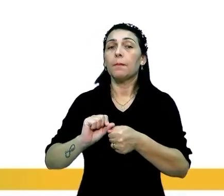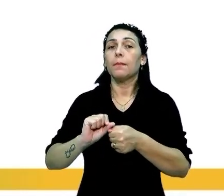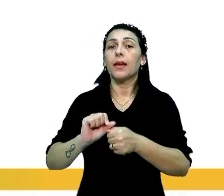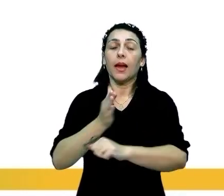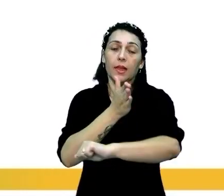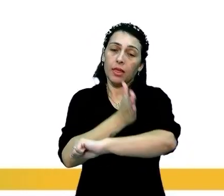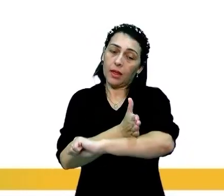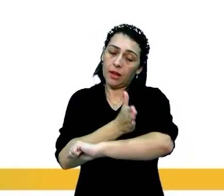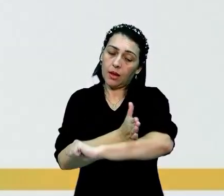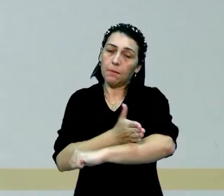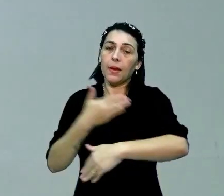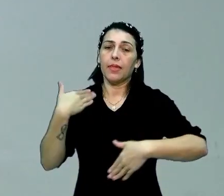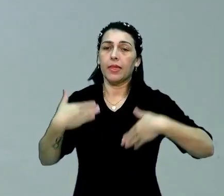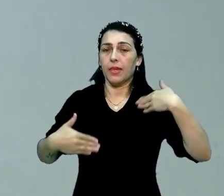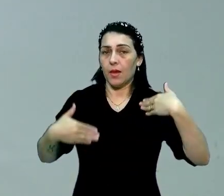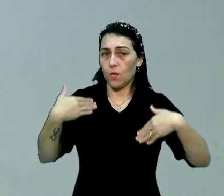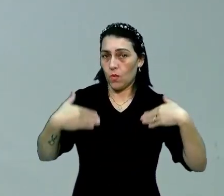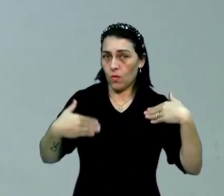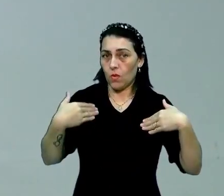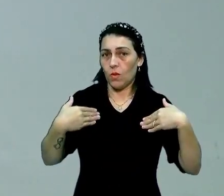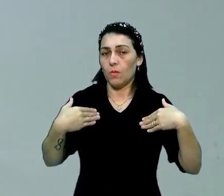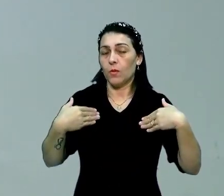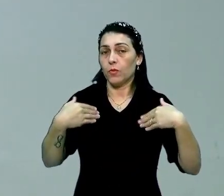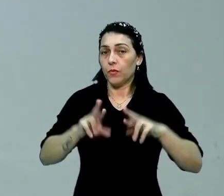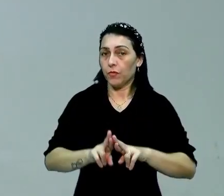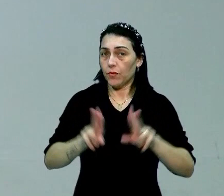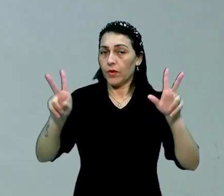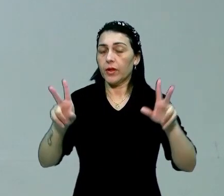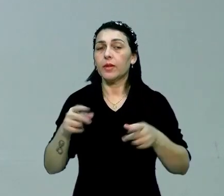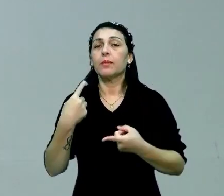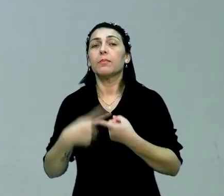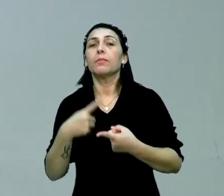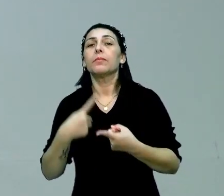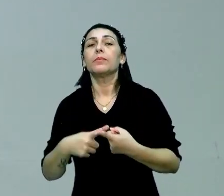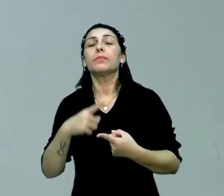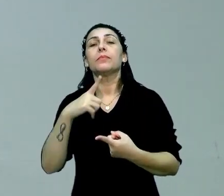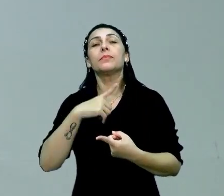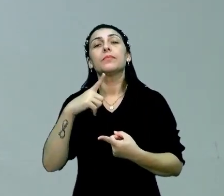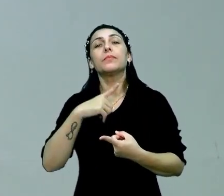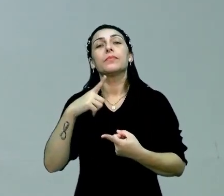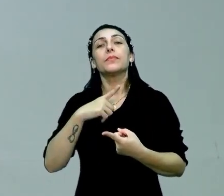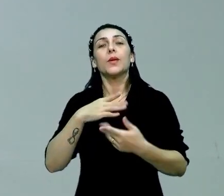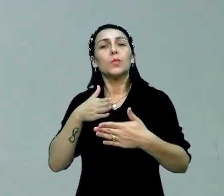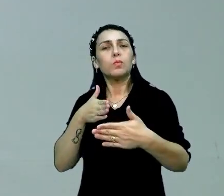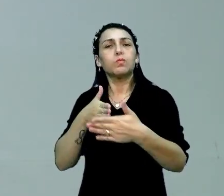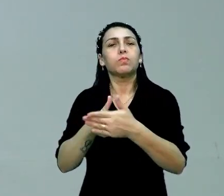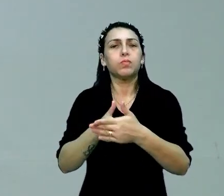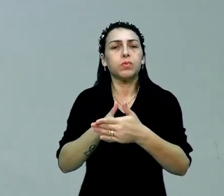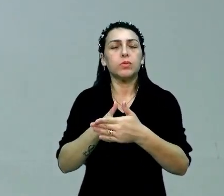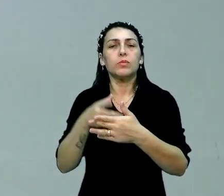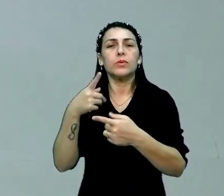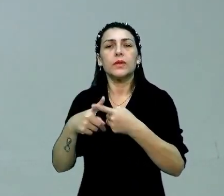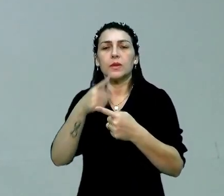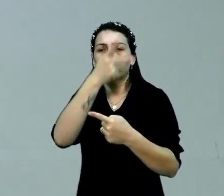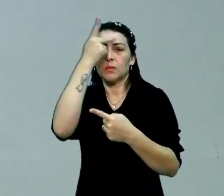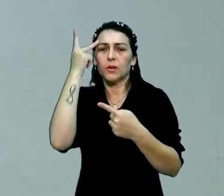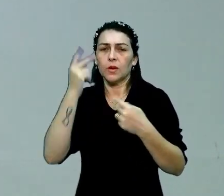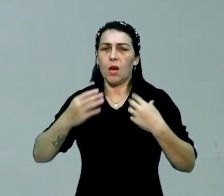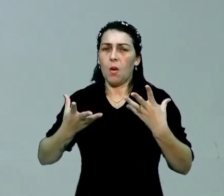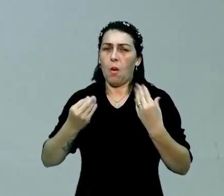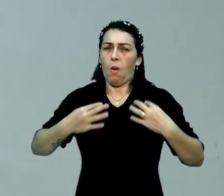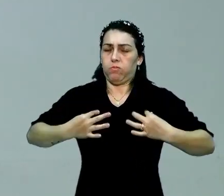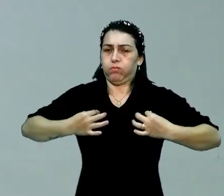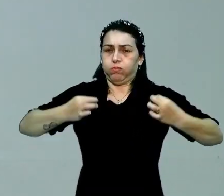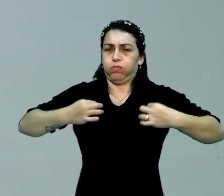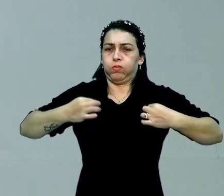profano. Esse é um direcionamento muito importante, porque aqui que vai ter um certo bloqueio. Então, aquele pessoal com muita roupa,